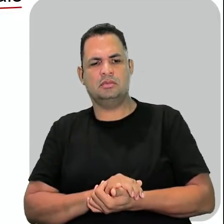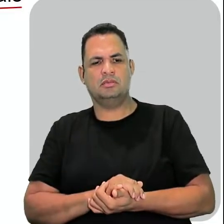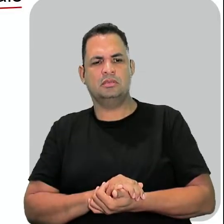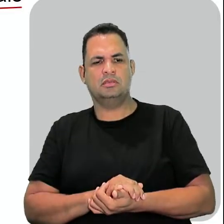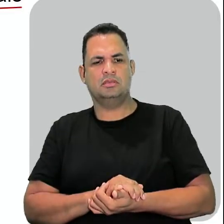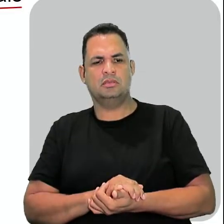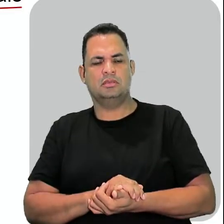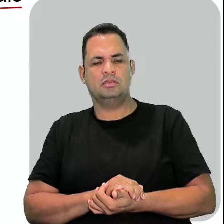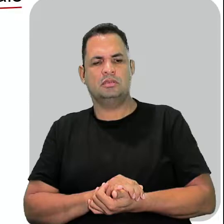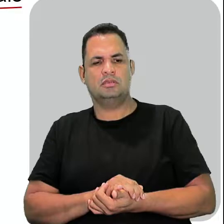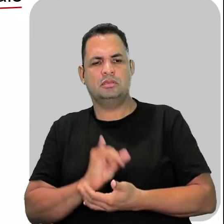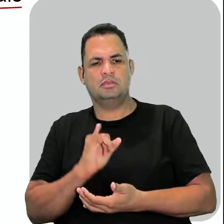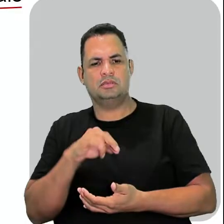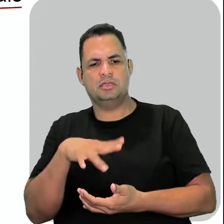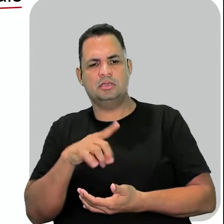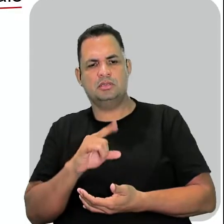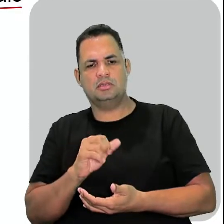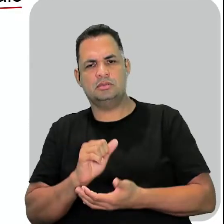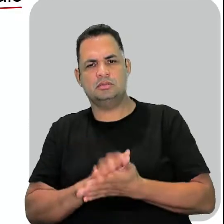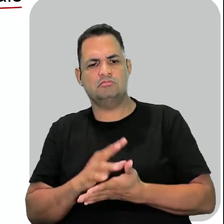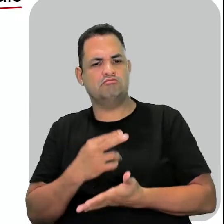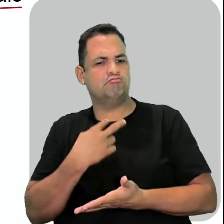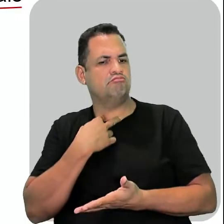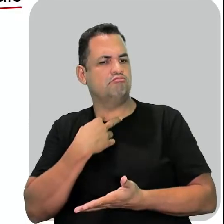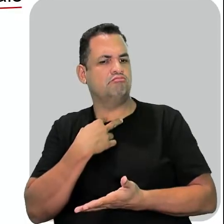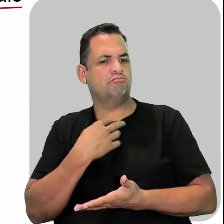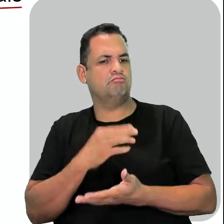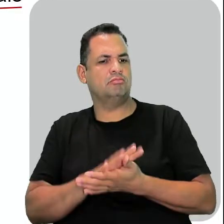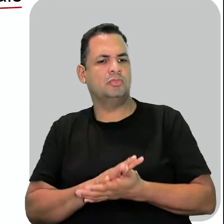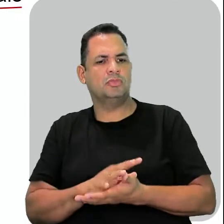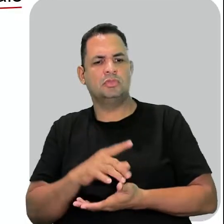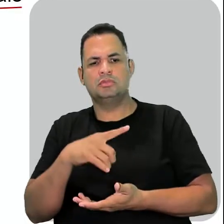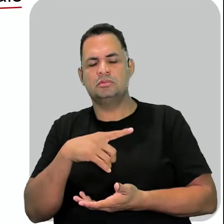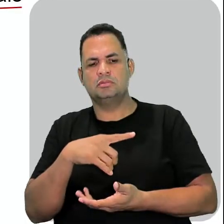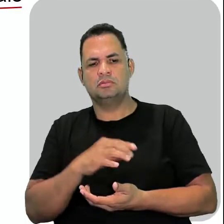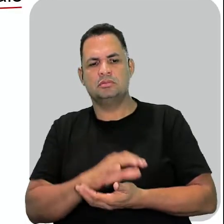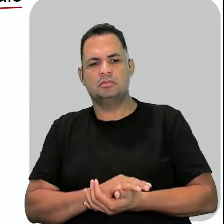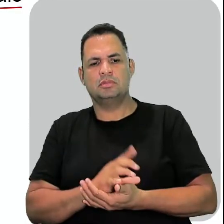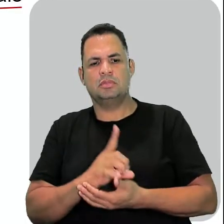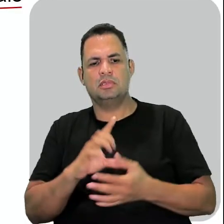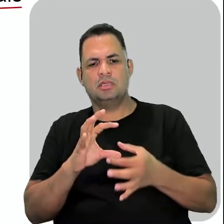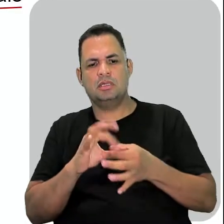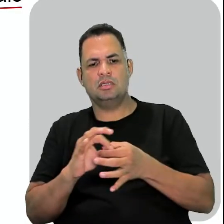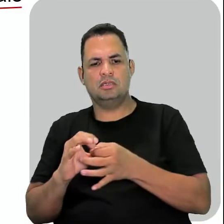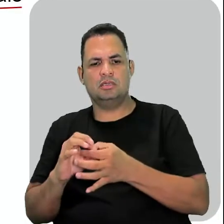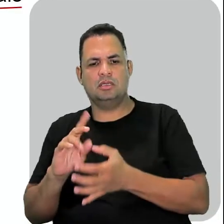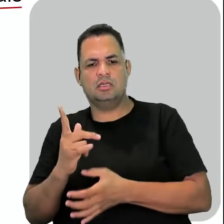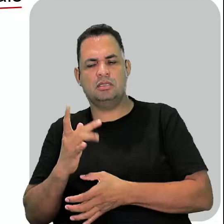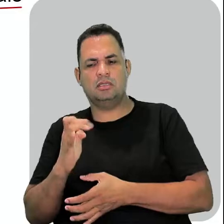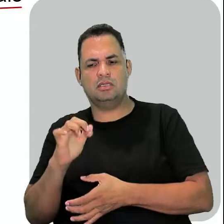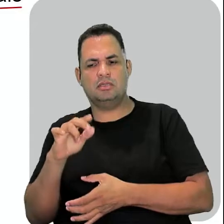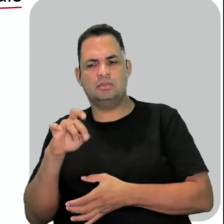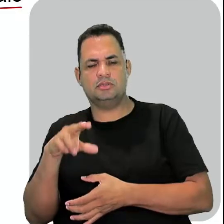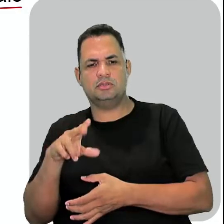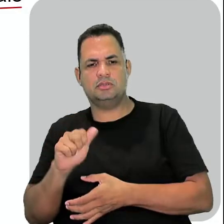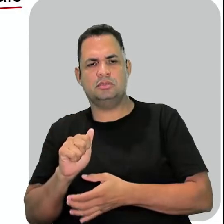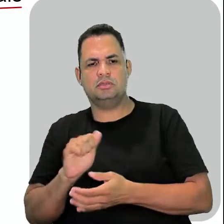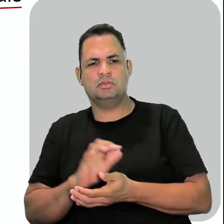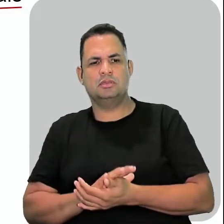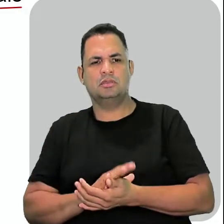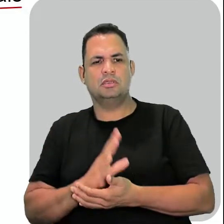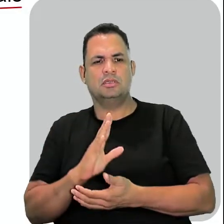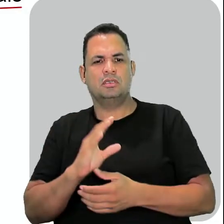O carbono quiral ele não pode ser insaturado, tá, gente? Cadeia heterogênea? Não. Eu tenho que ter